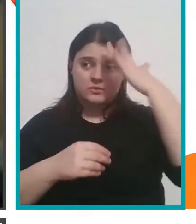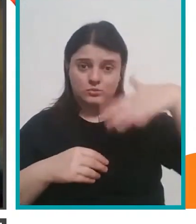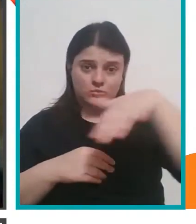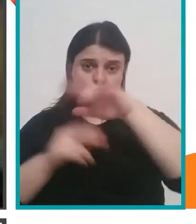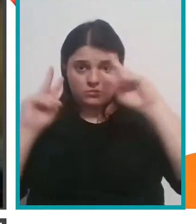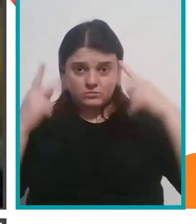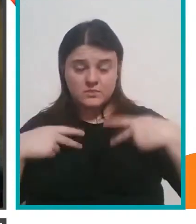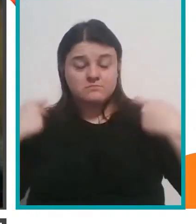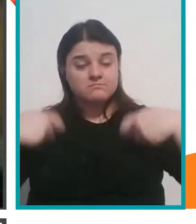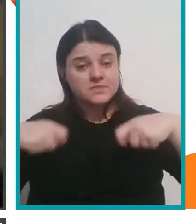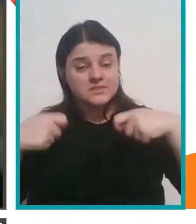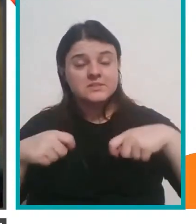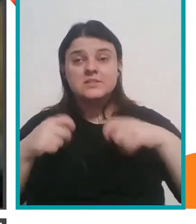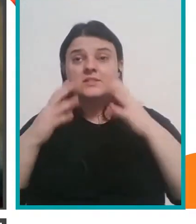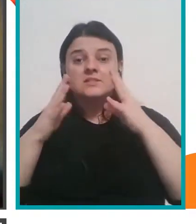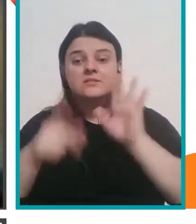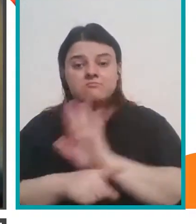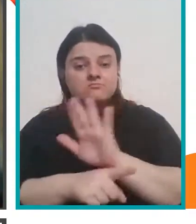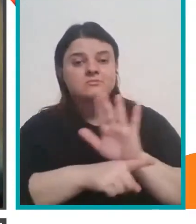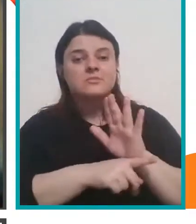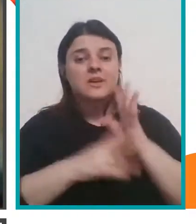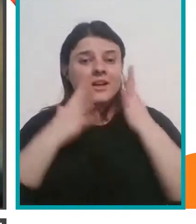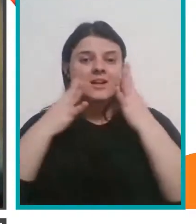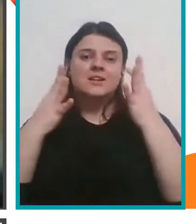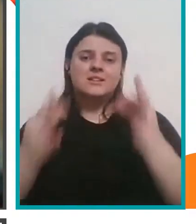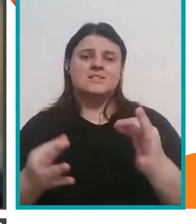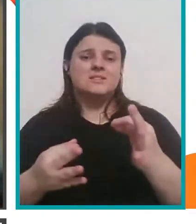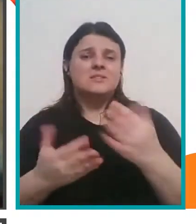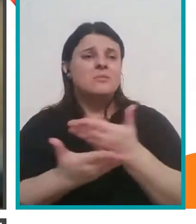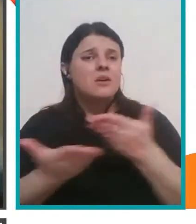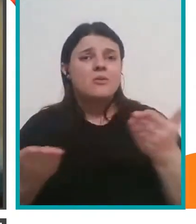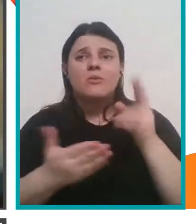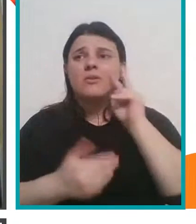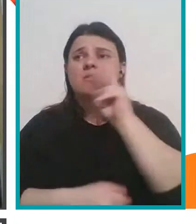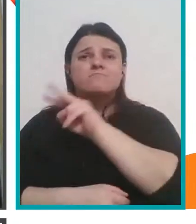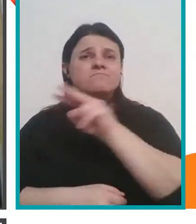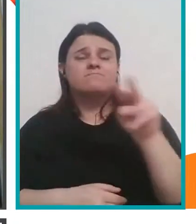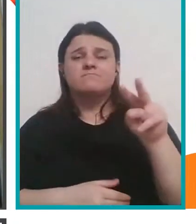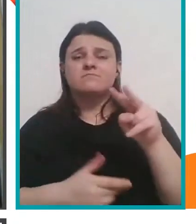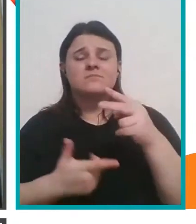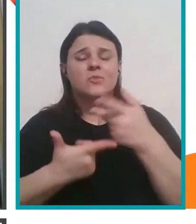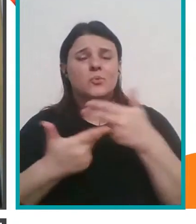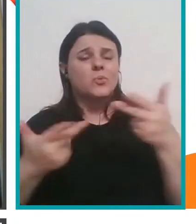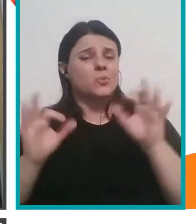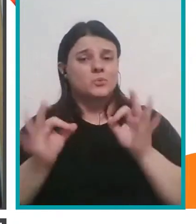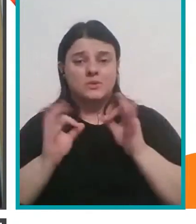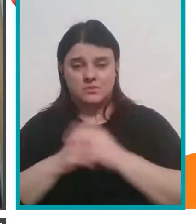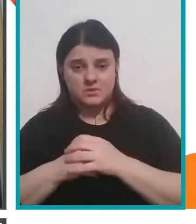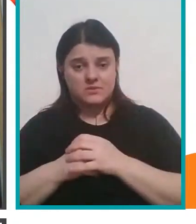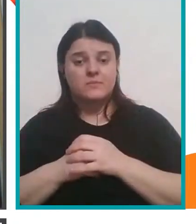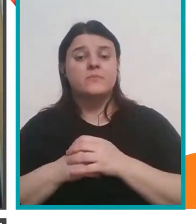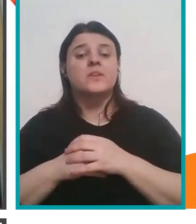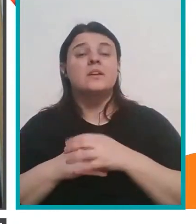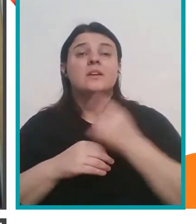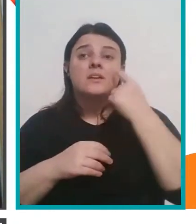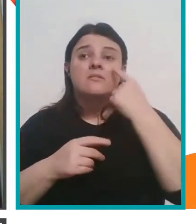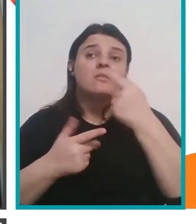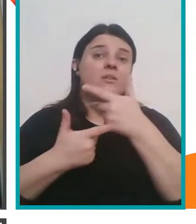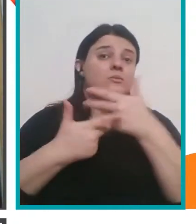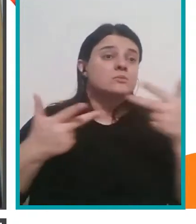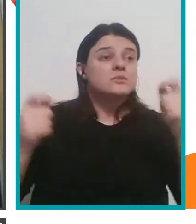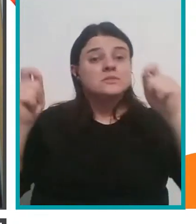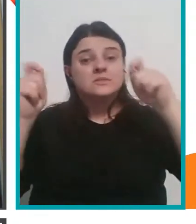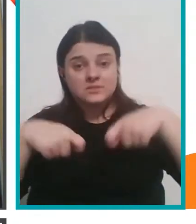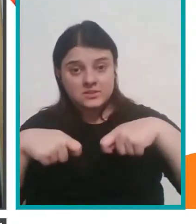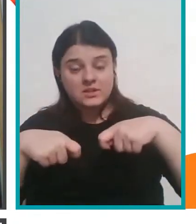se atentar para a crueldade dessa realidade que a gente está vivendo e ver chances concretas